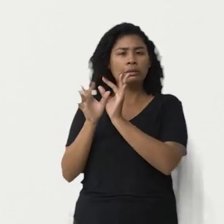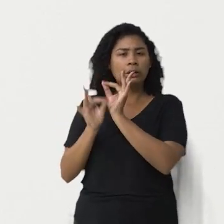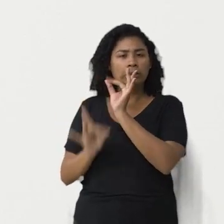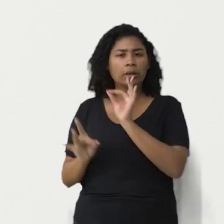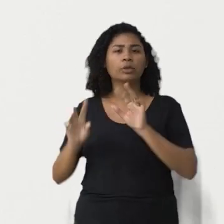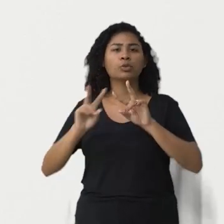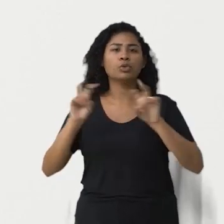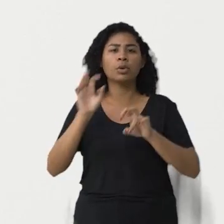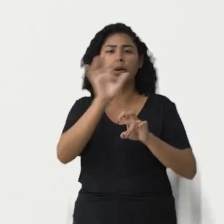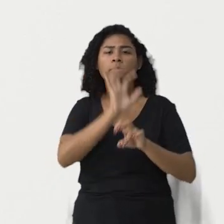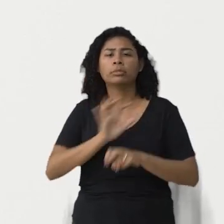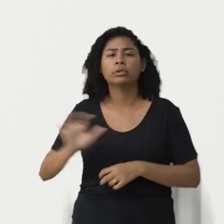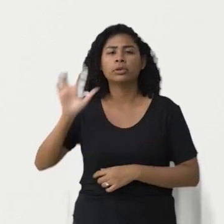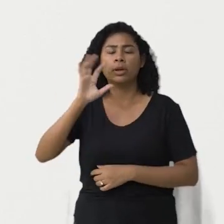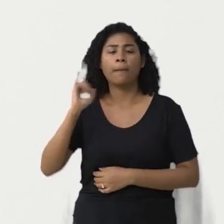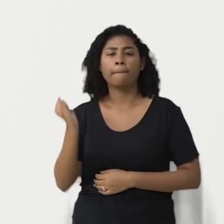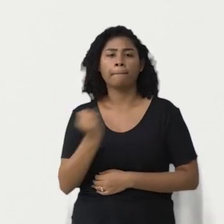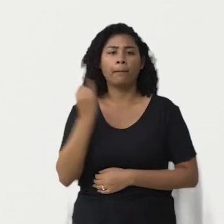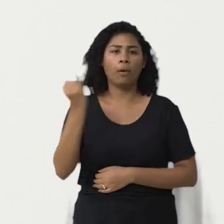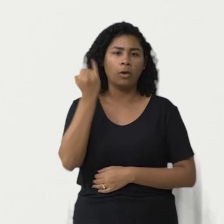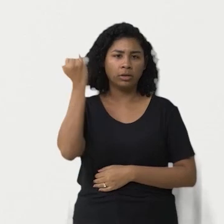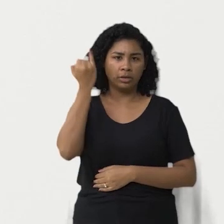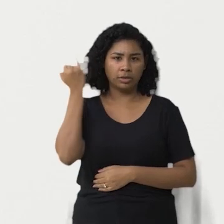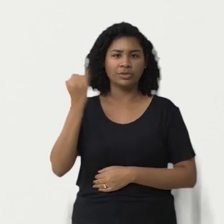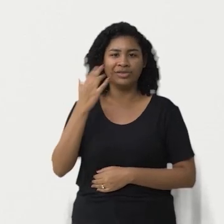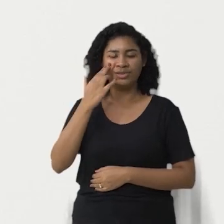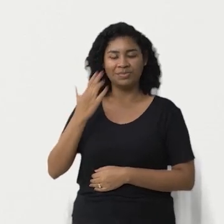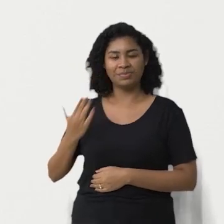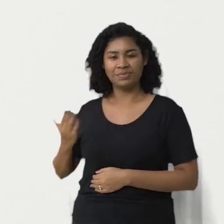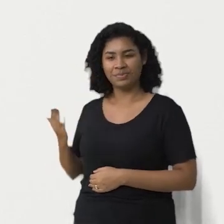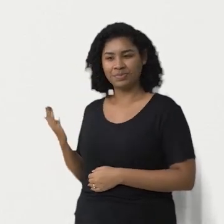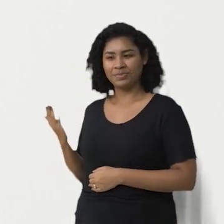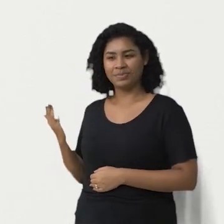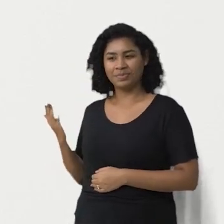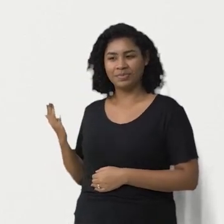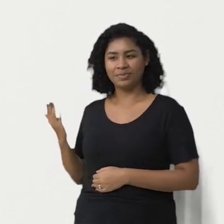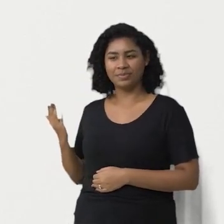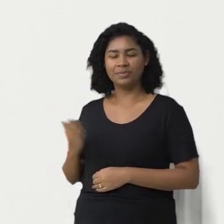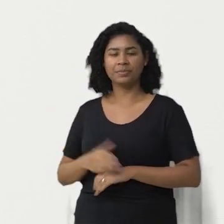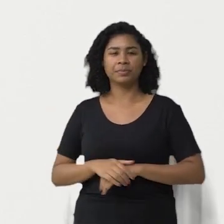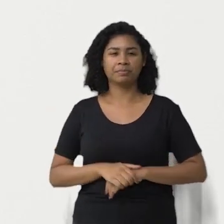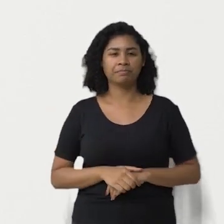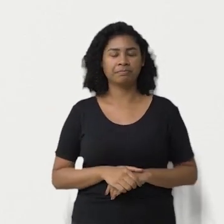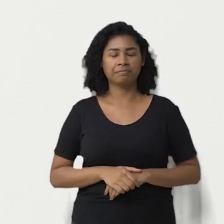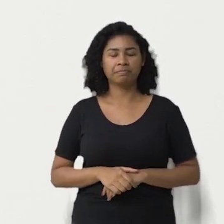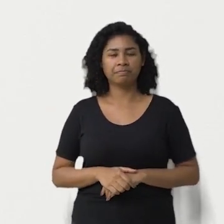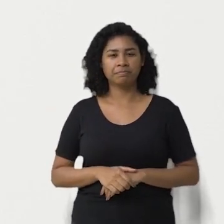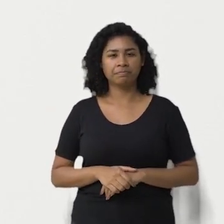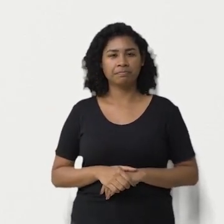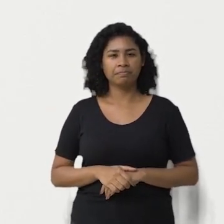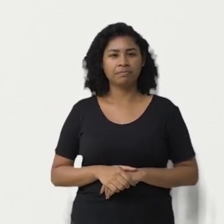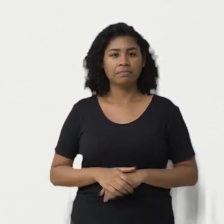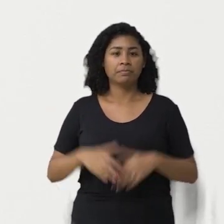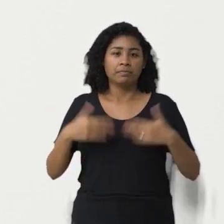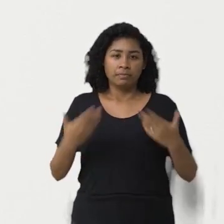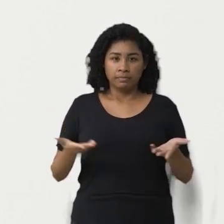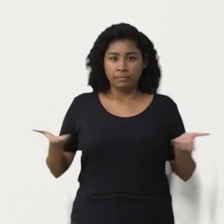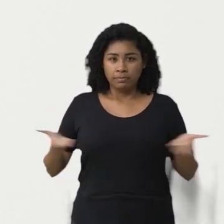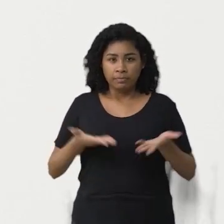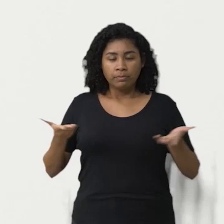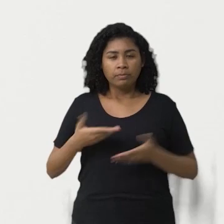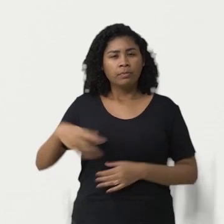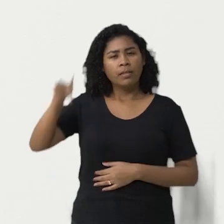essas importantes regiões hidrográficas aí do nosso país, tá certo? Vamos relembrar